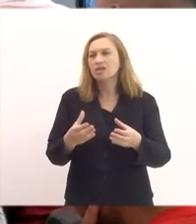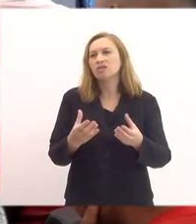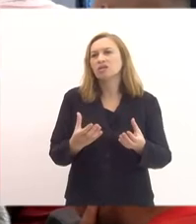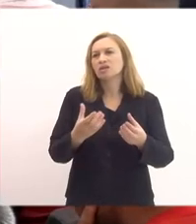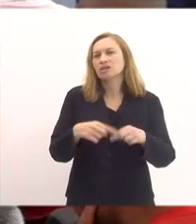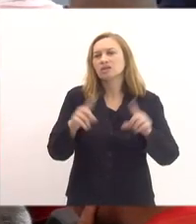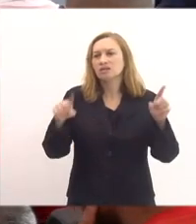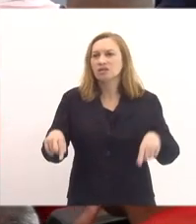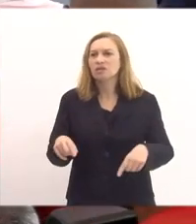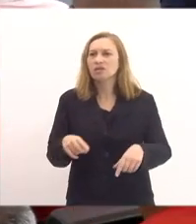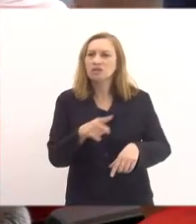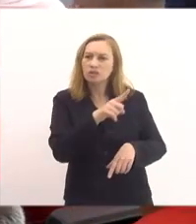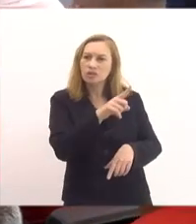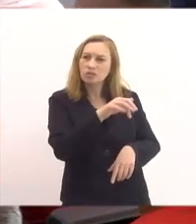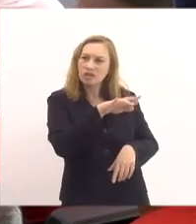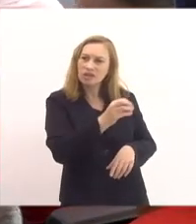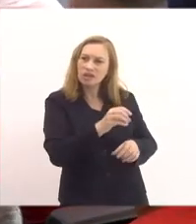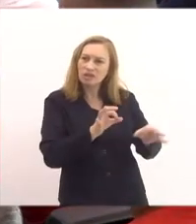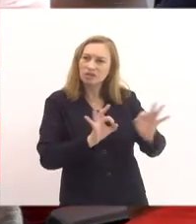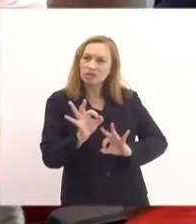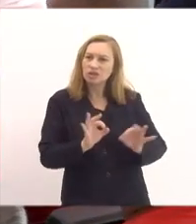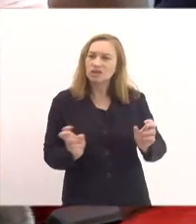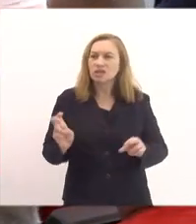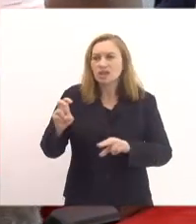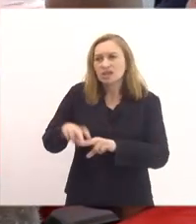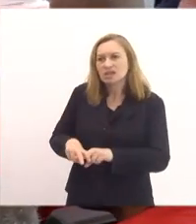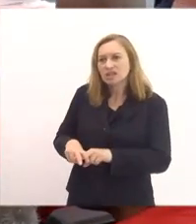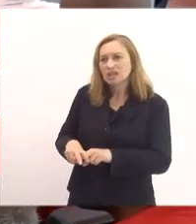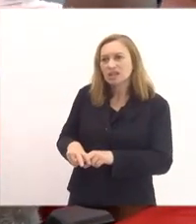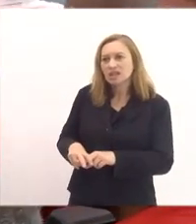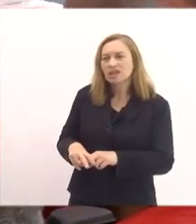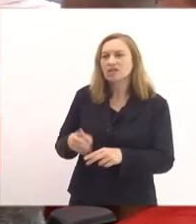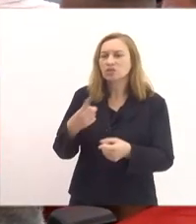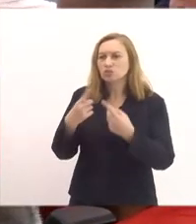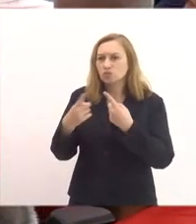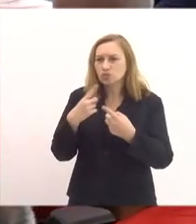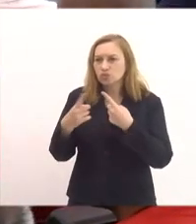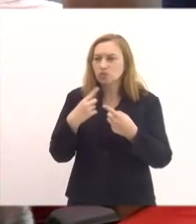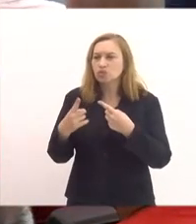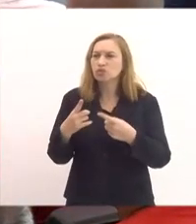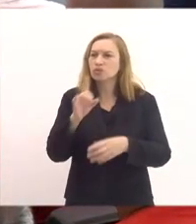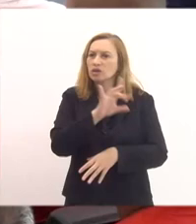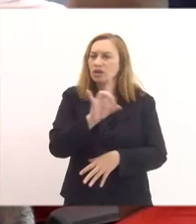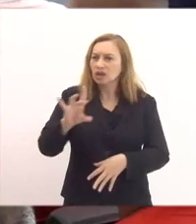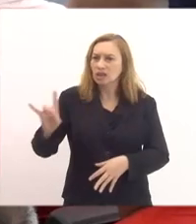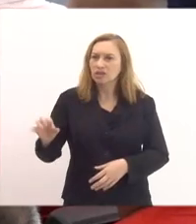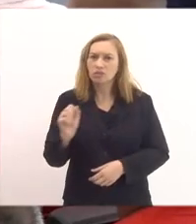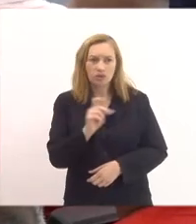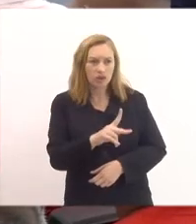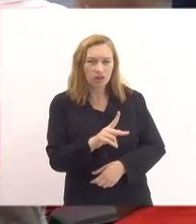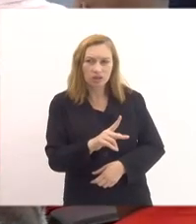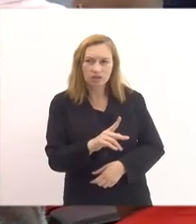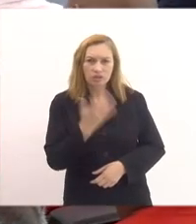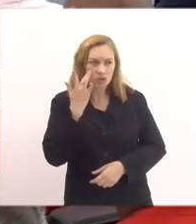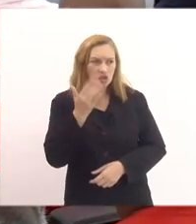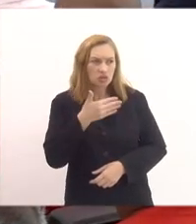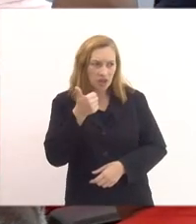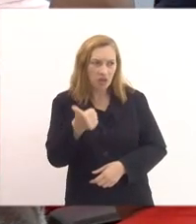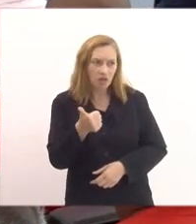de fazer essa organização, a gente senta ali de forma muito clara, perfeito, objetiva, e vai tratando caso a caso. Da melhor maneira possível.